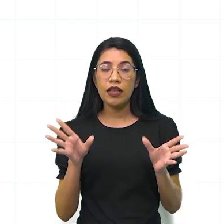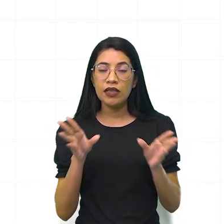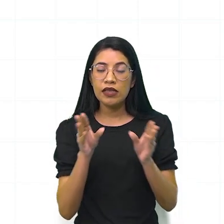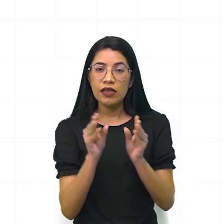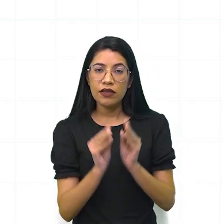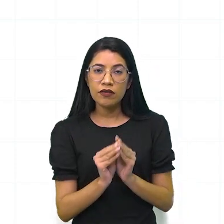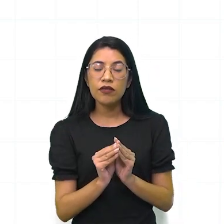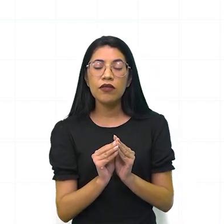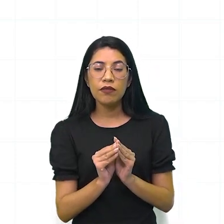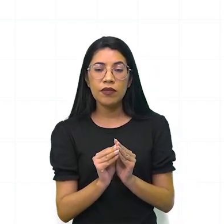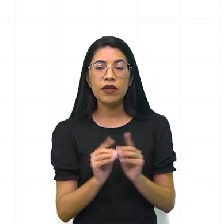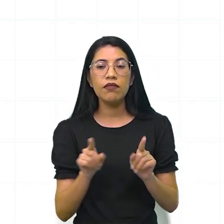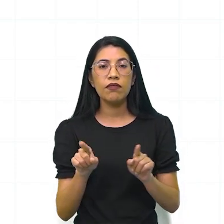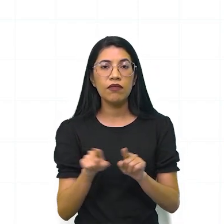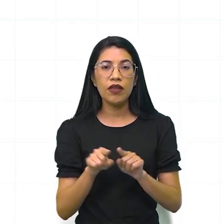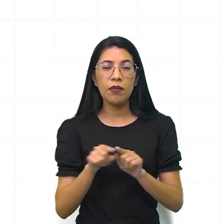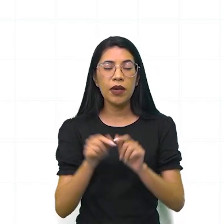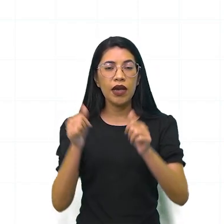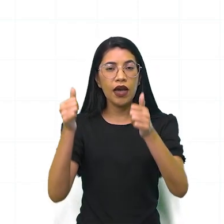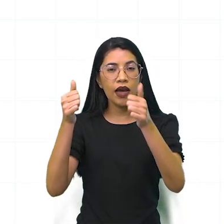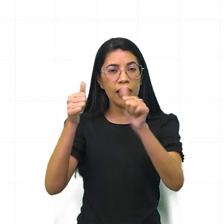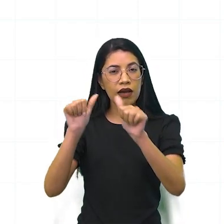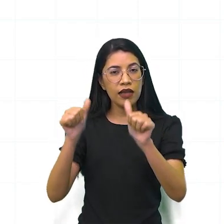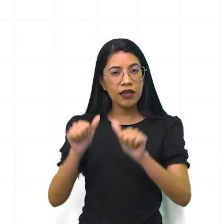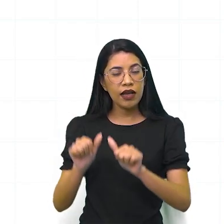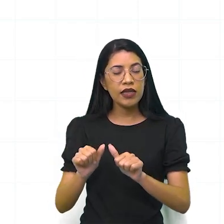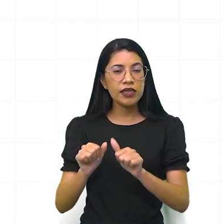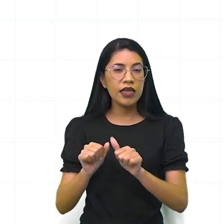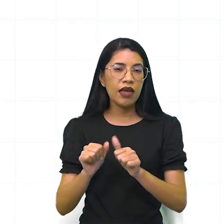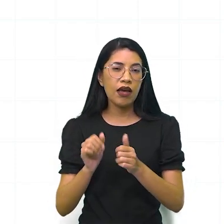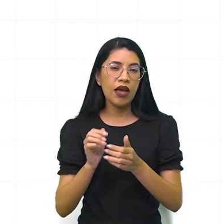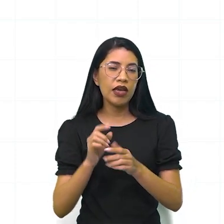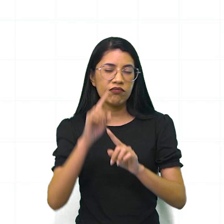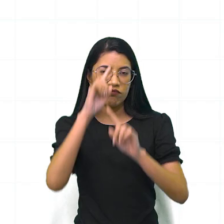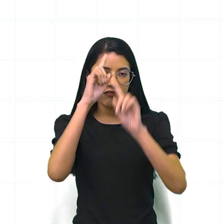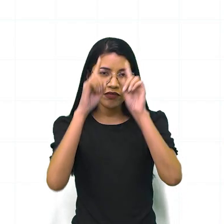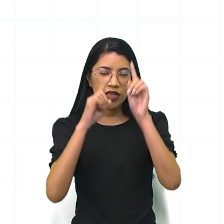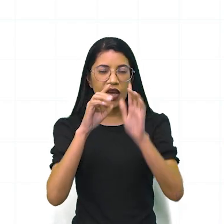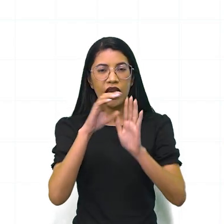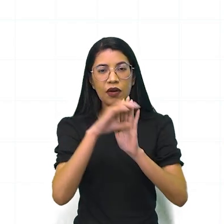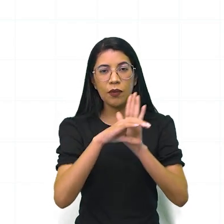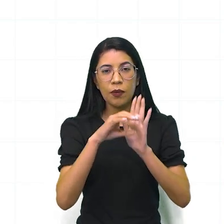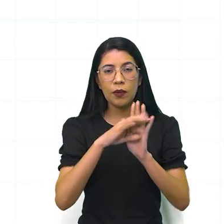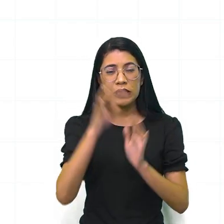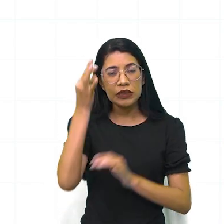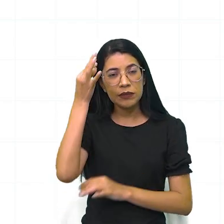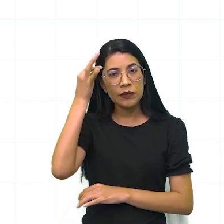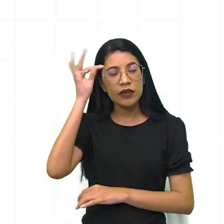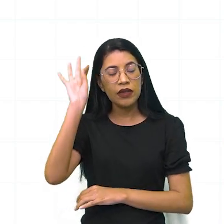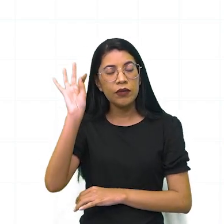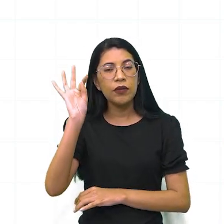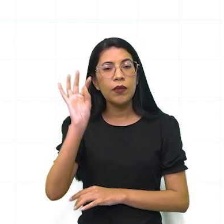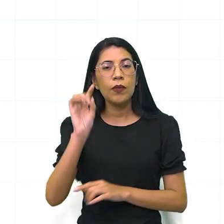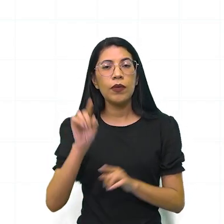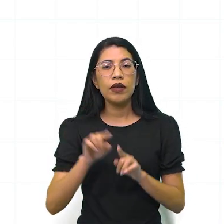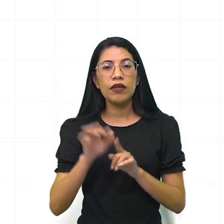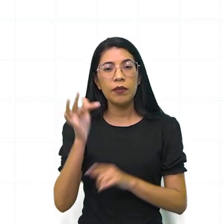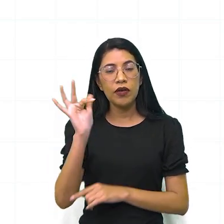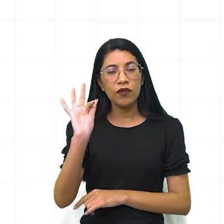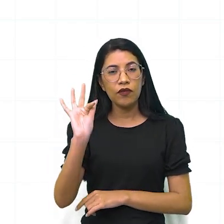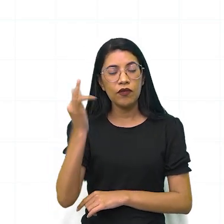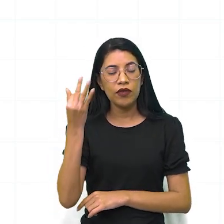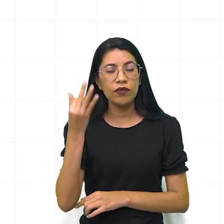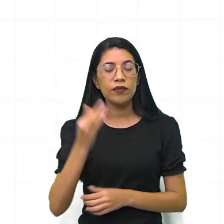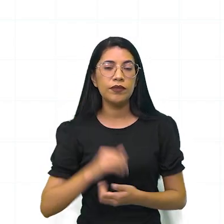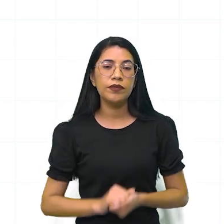sintetizar ou analisar alguma ideia, conceito, teoria ou fenômeno. Desse